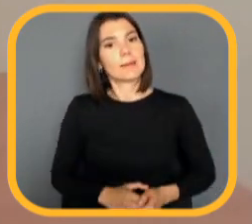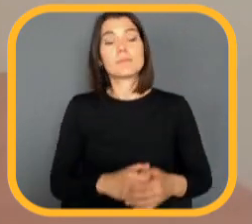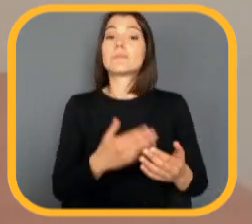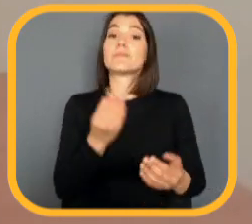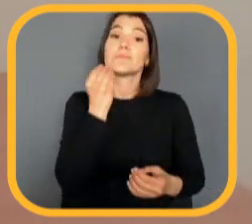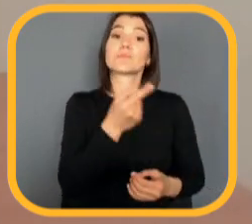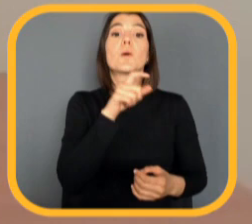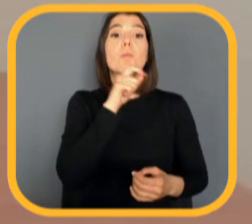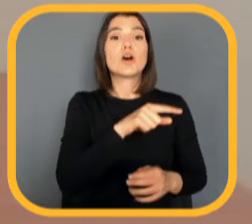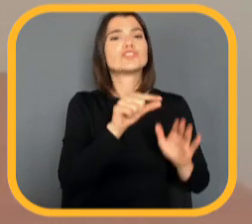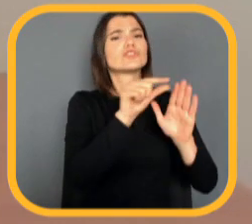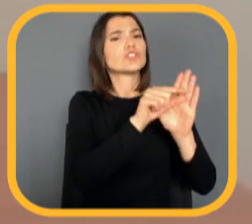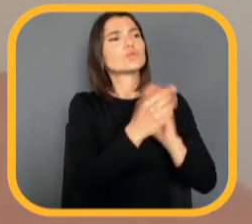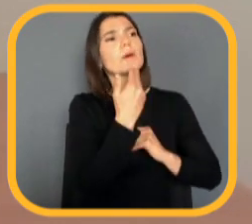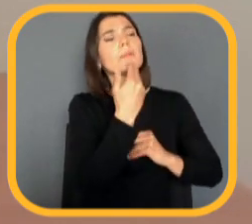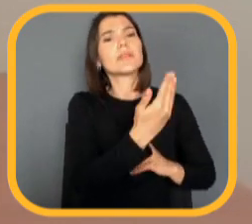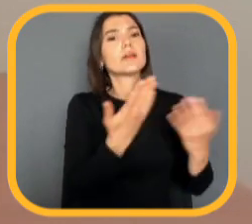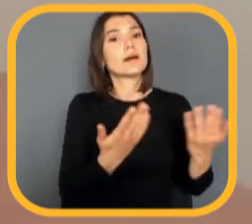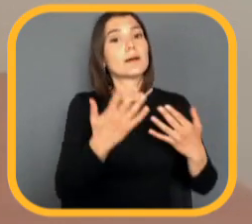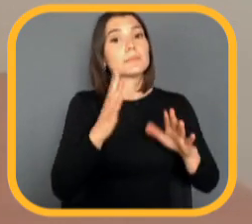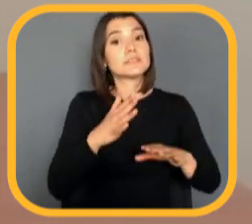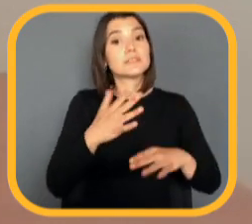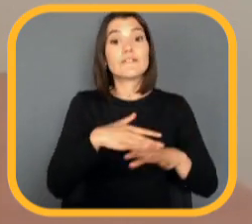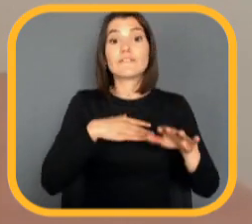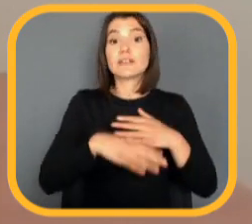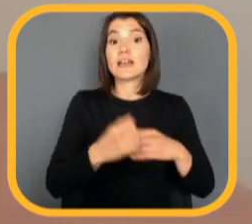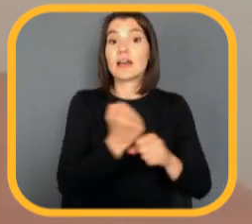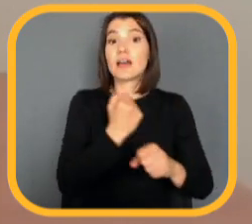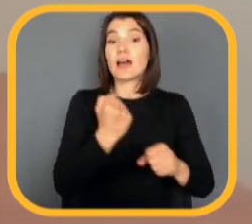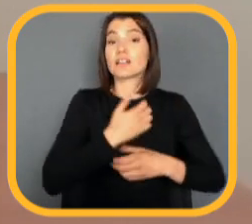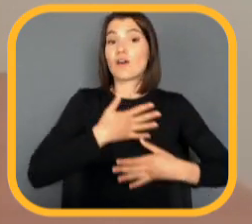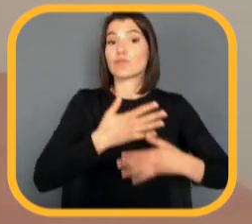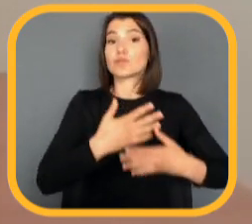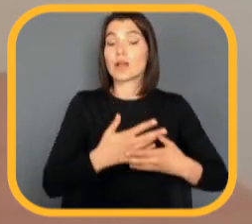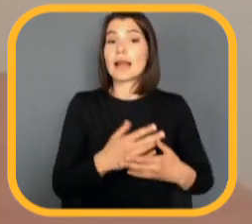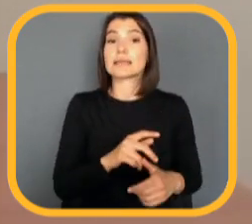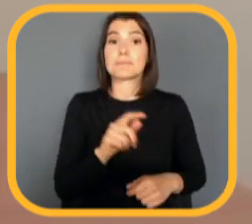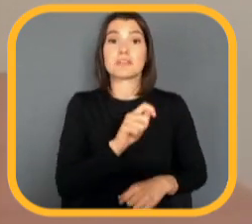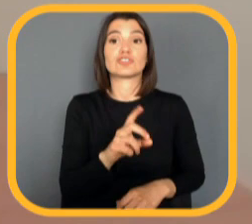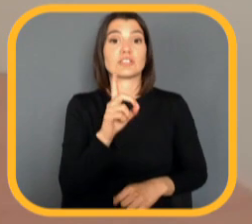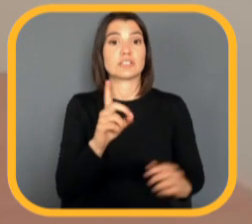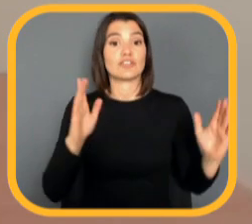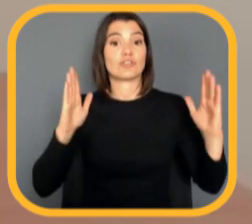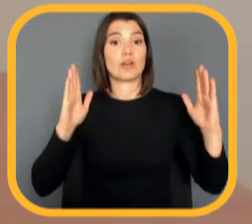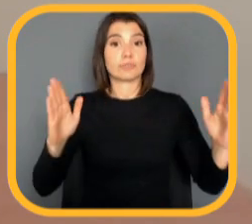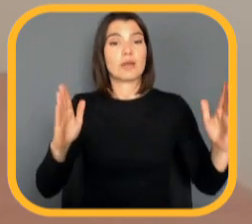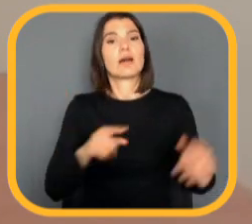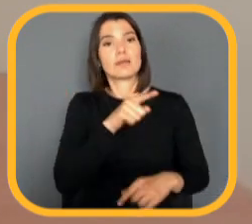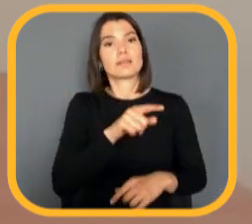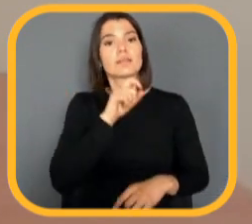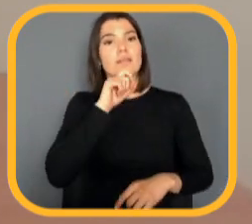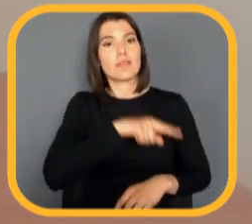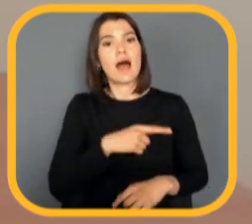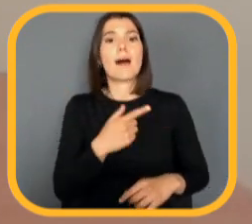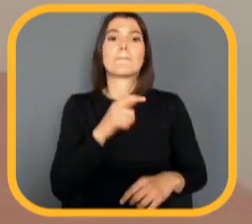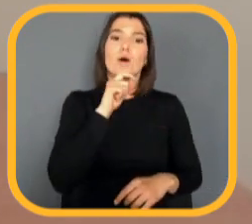social. Para poderes adquirir este estatuto, tens de realizar 15 horas de atividade voluntária por semestre. Assim, ficas apto à